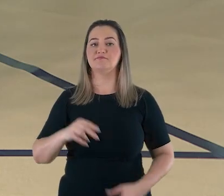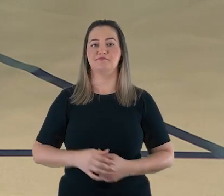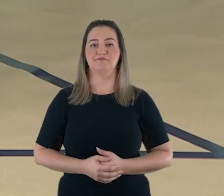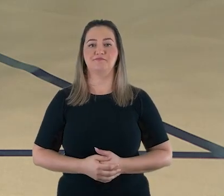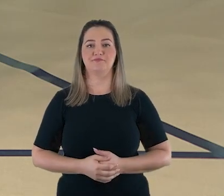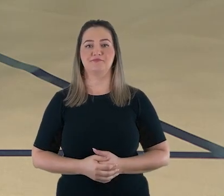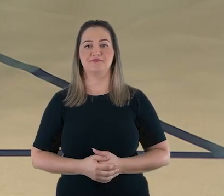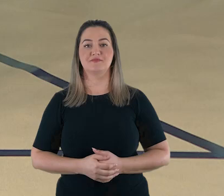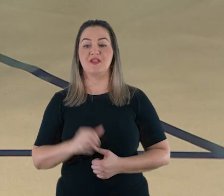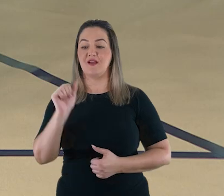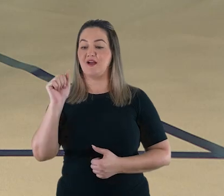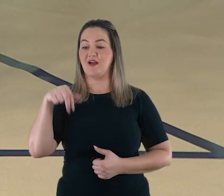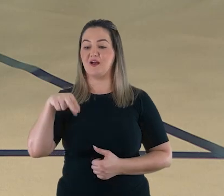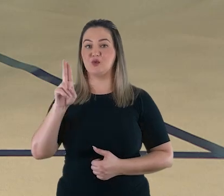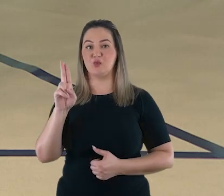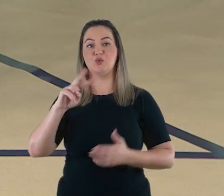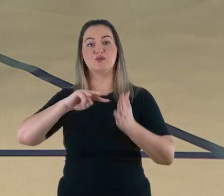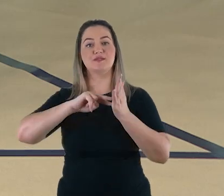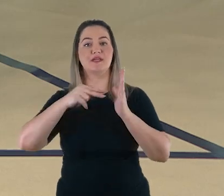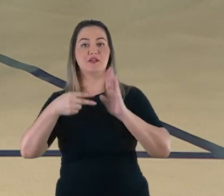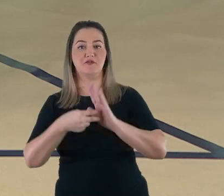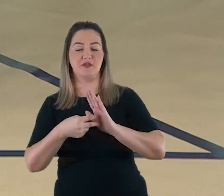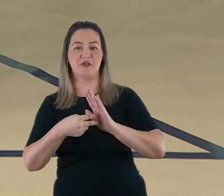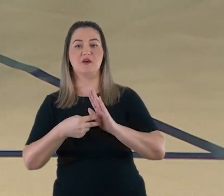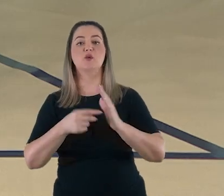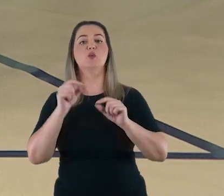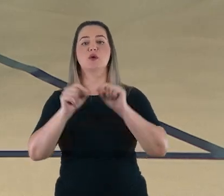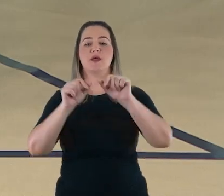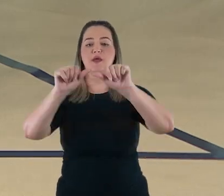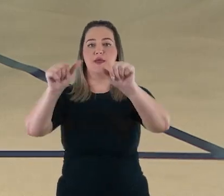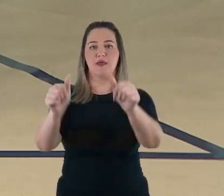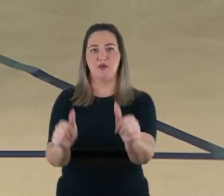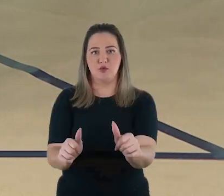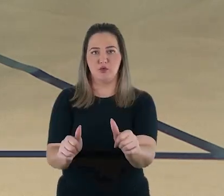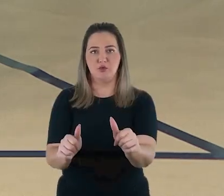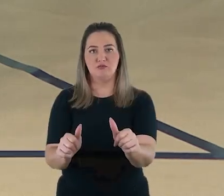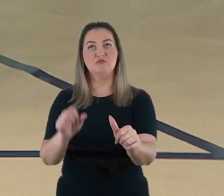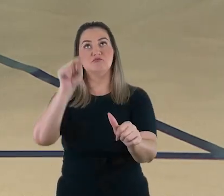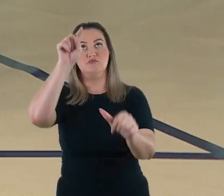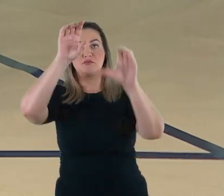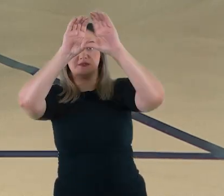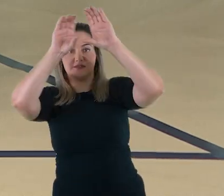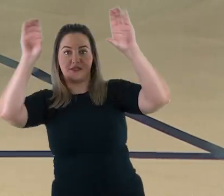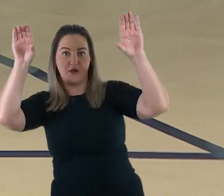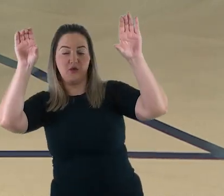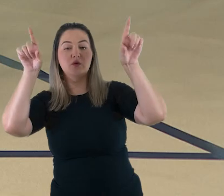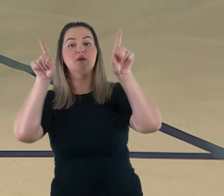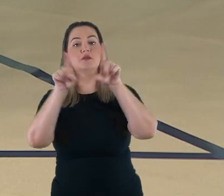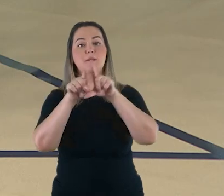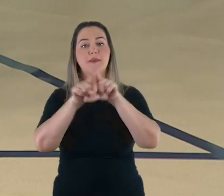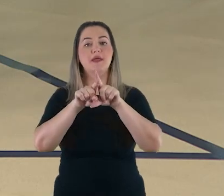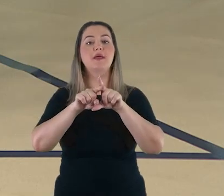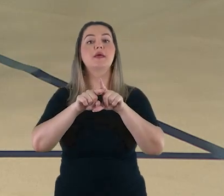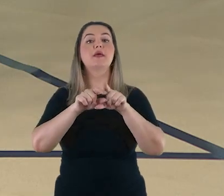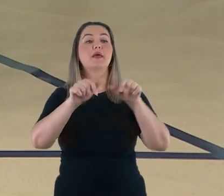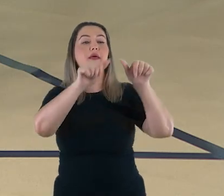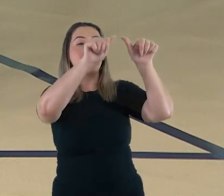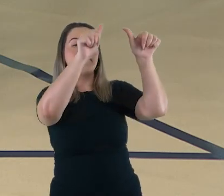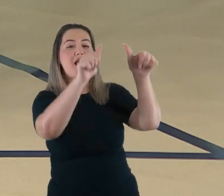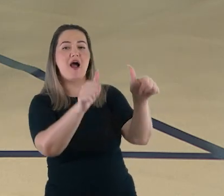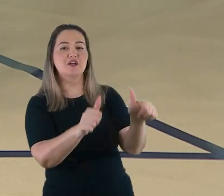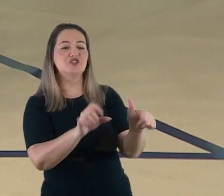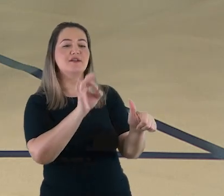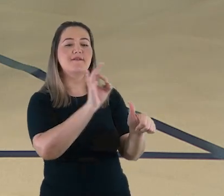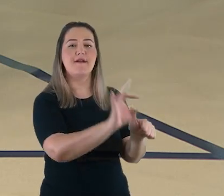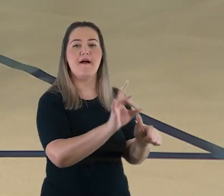símbolo. Anu, lembrando, significando tanto um deus como o céu e, ao mesmo tempo, a imagem determinativa de